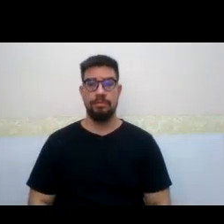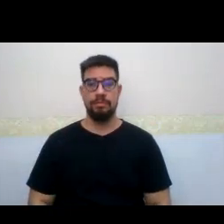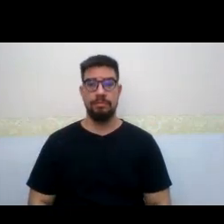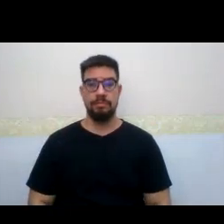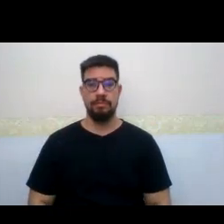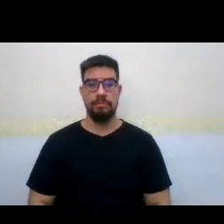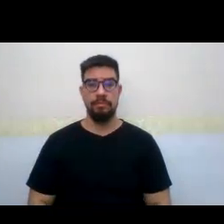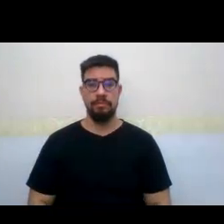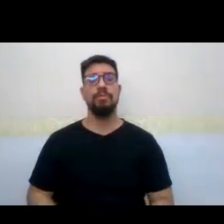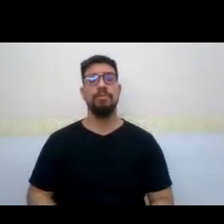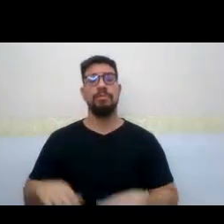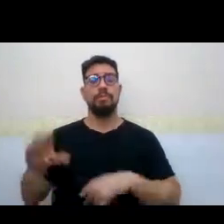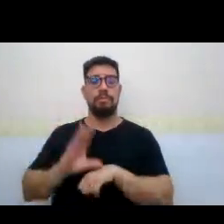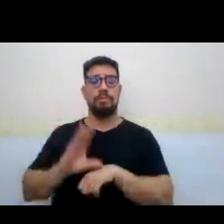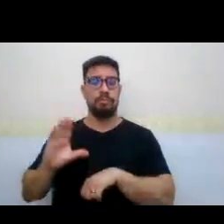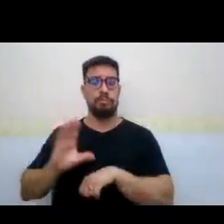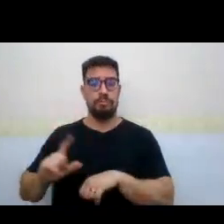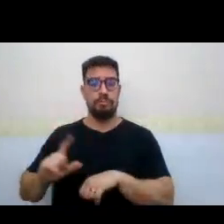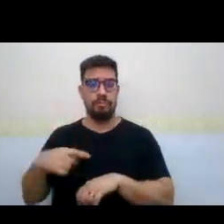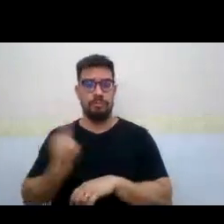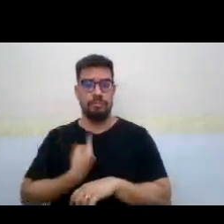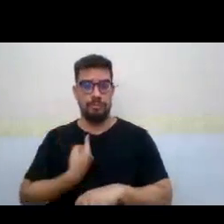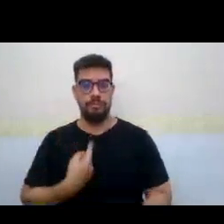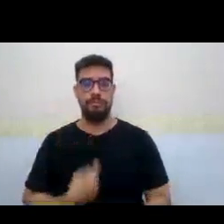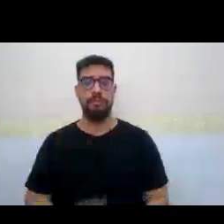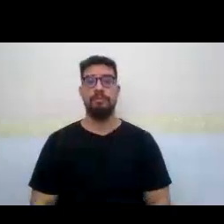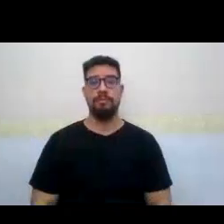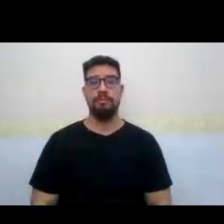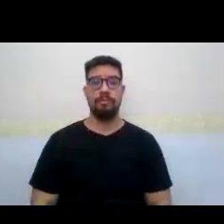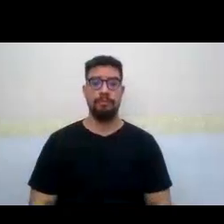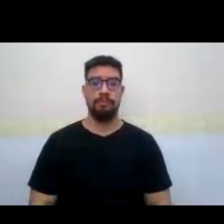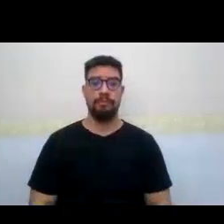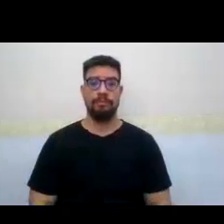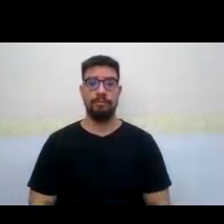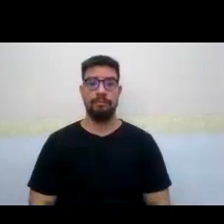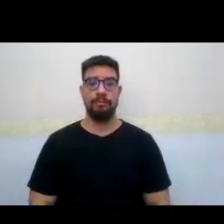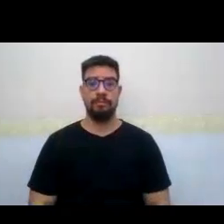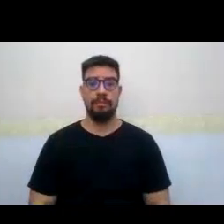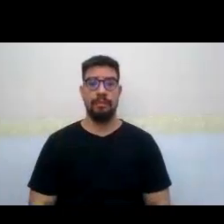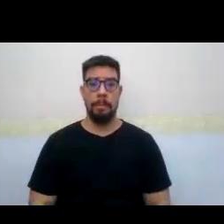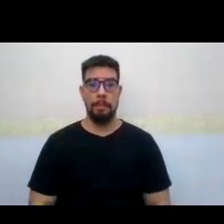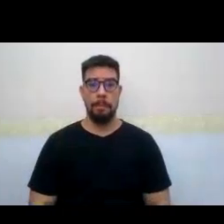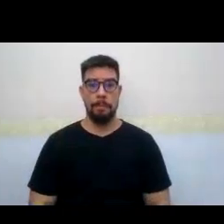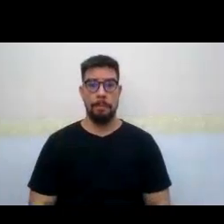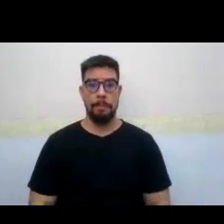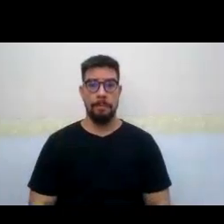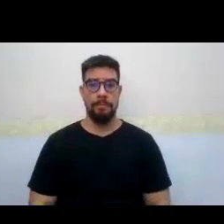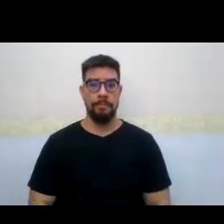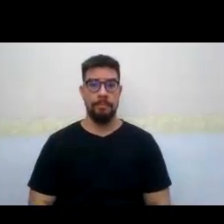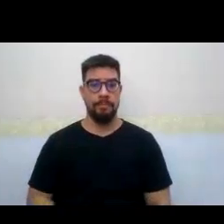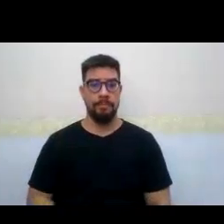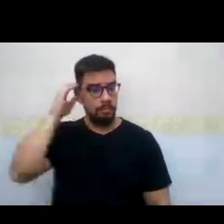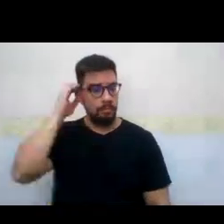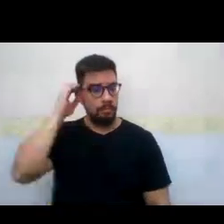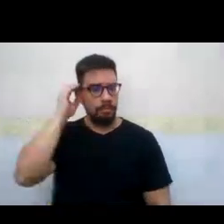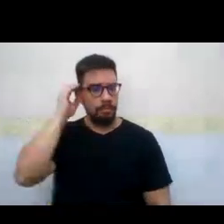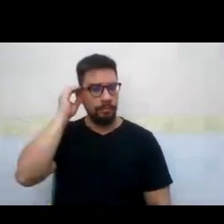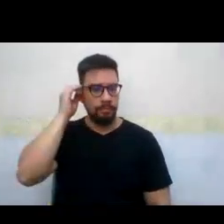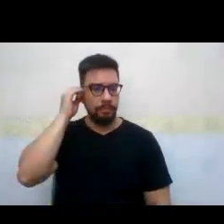cursos. Então a gente vai lá em nossos. Ah, entrei. Espera aí, vamos de